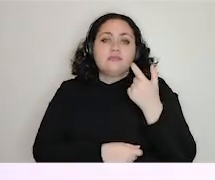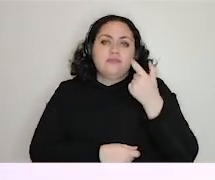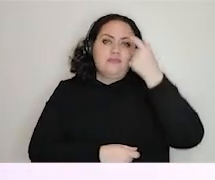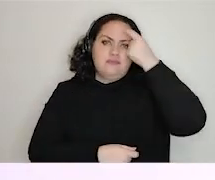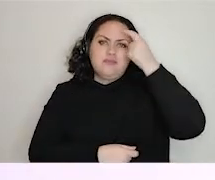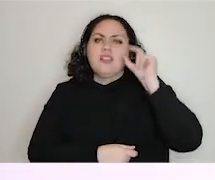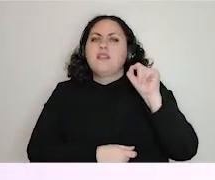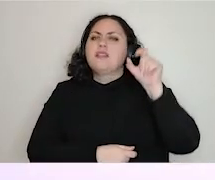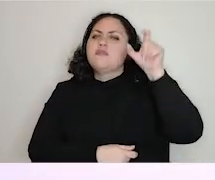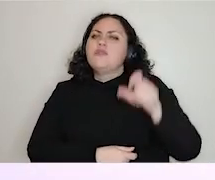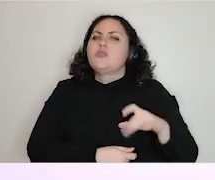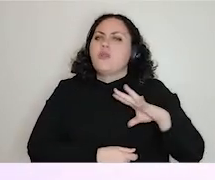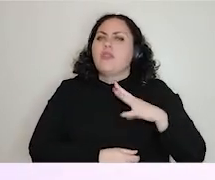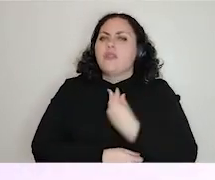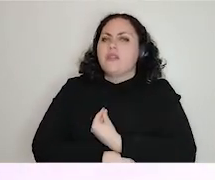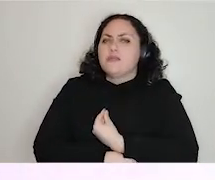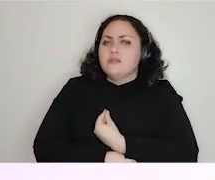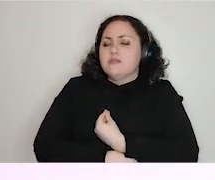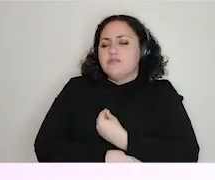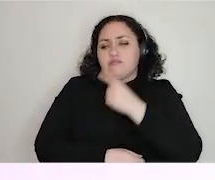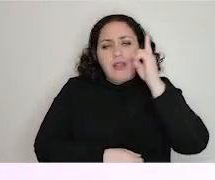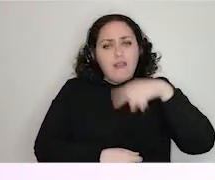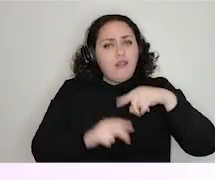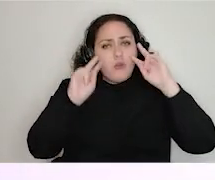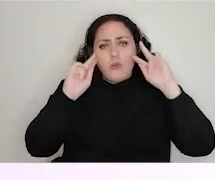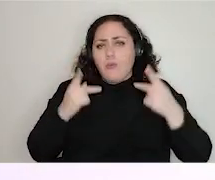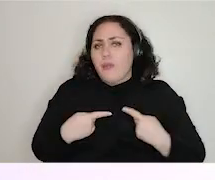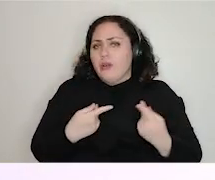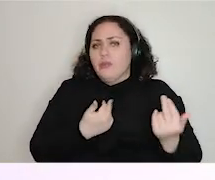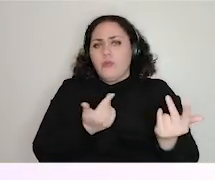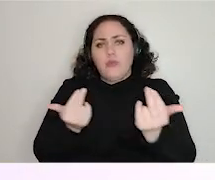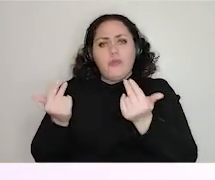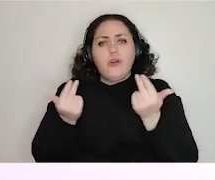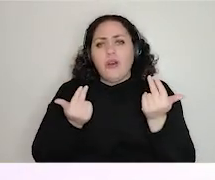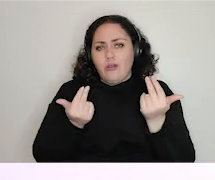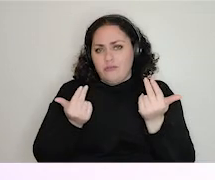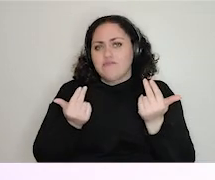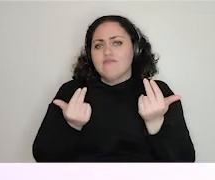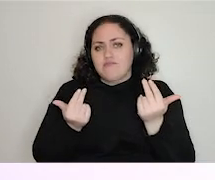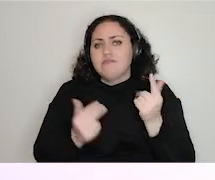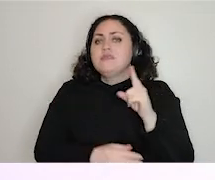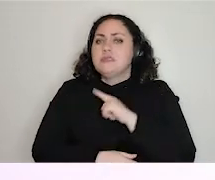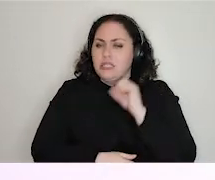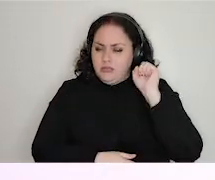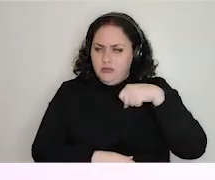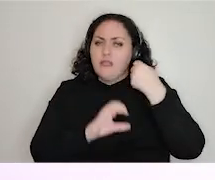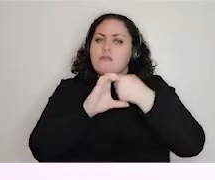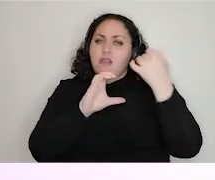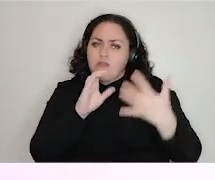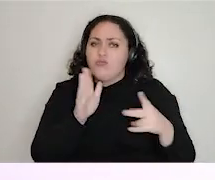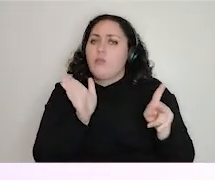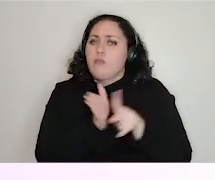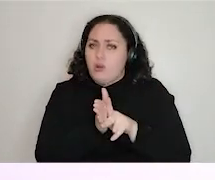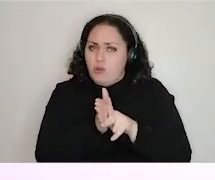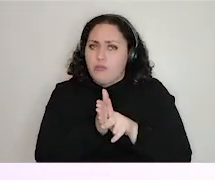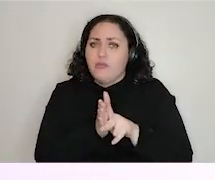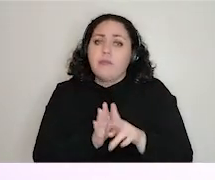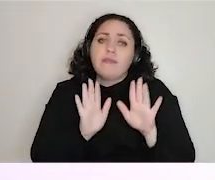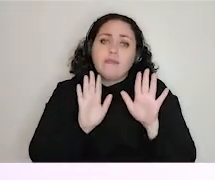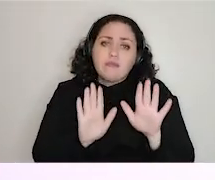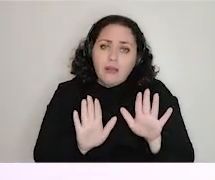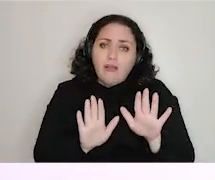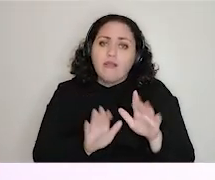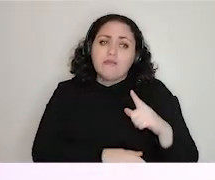consciência de que o que são as pessoas trans, né? São seres humanos como qualquer outra pessoa que sentem suas